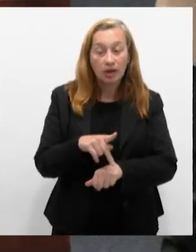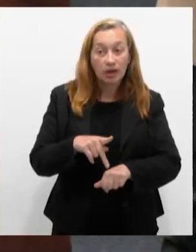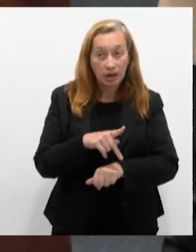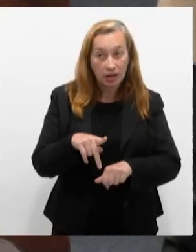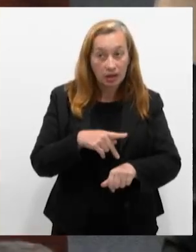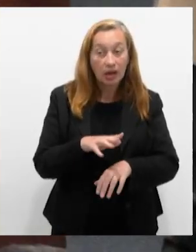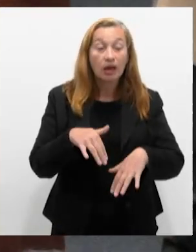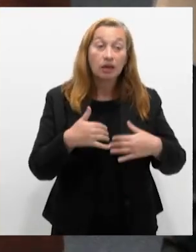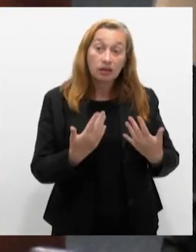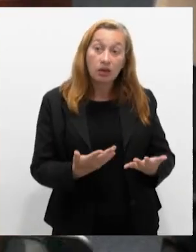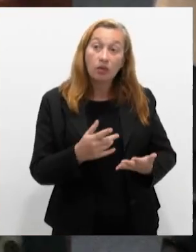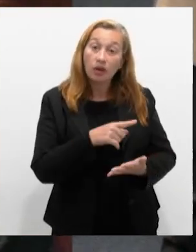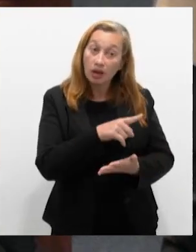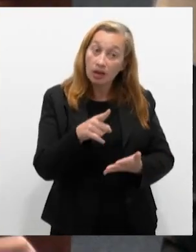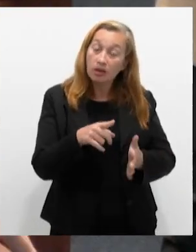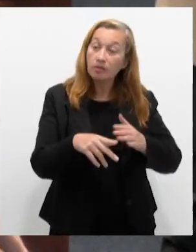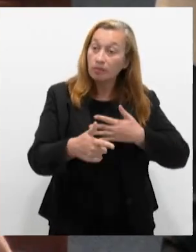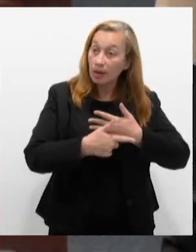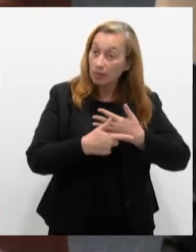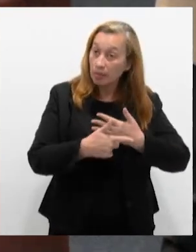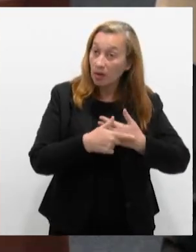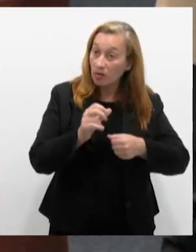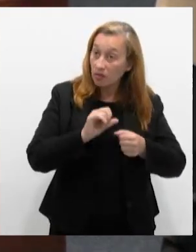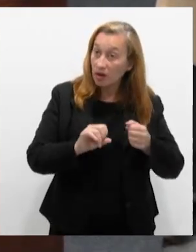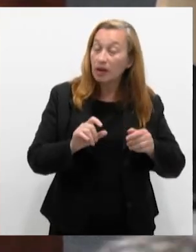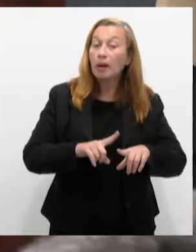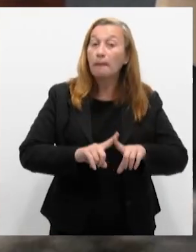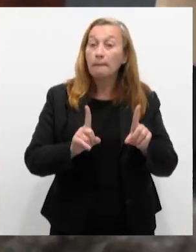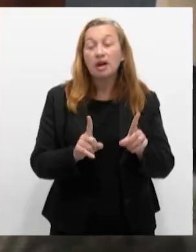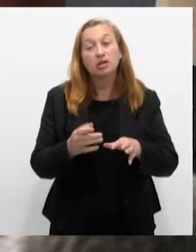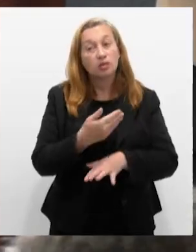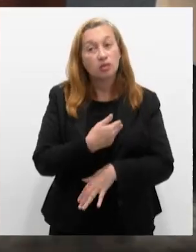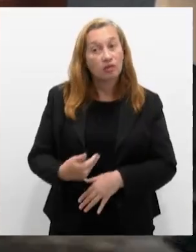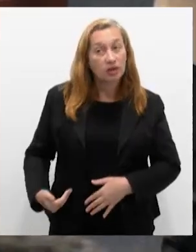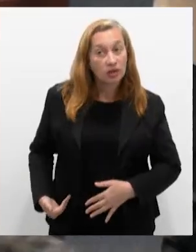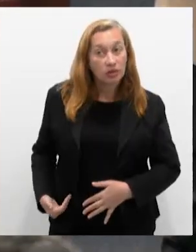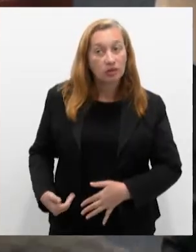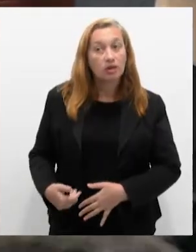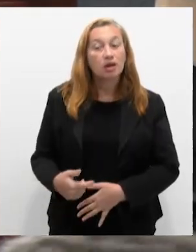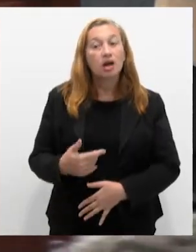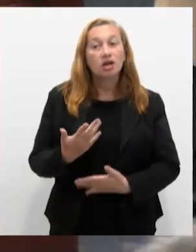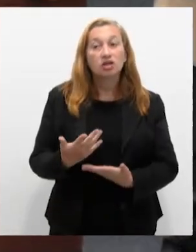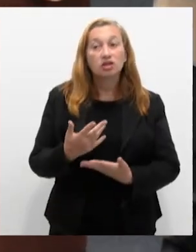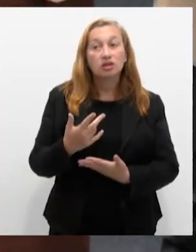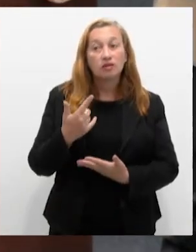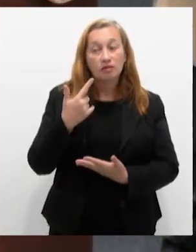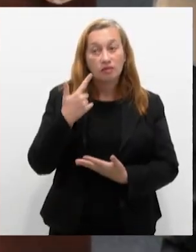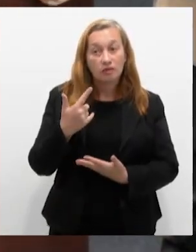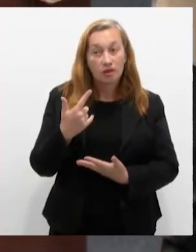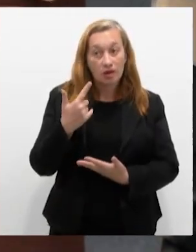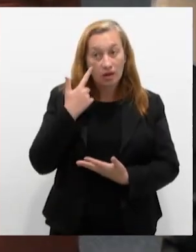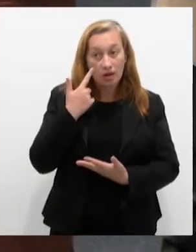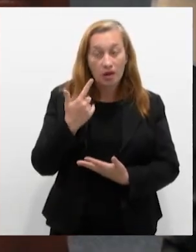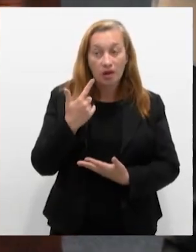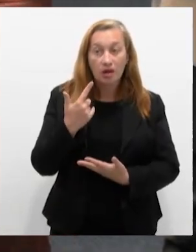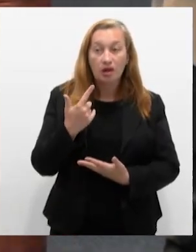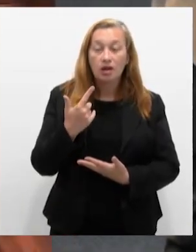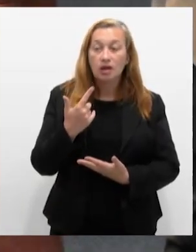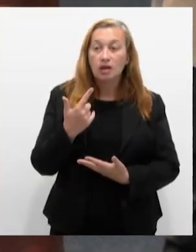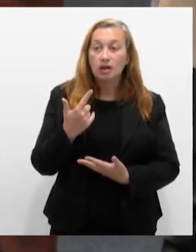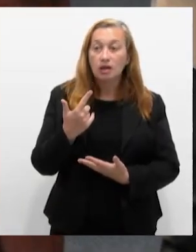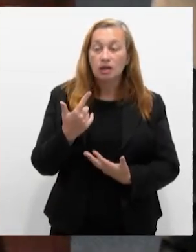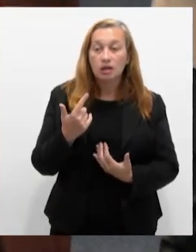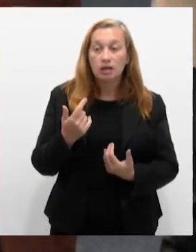são quem faz esse papel. No caso do governador, a gente considera que essa é uma atribuição excessiva que